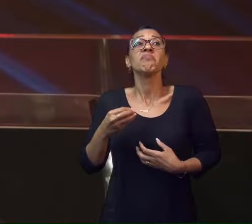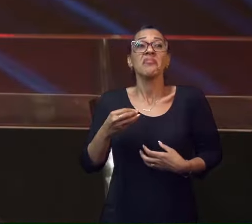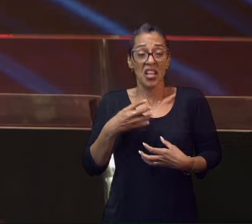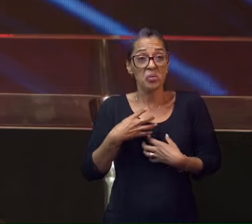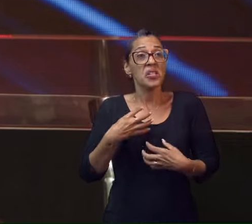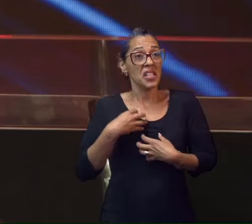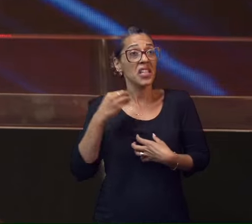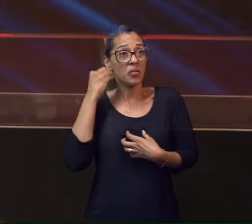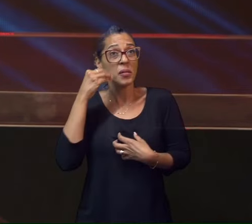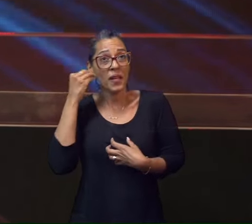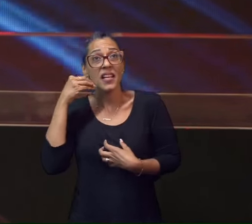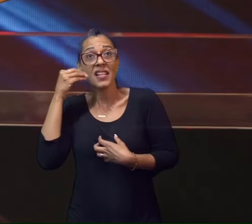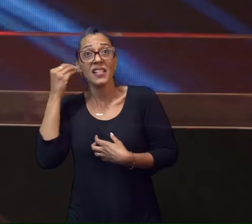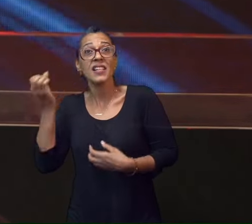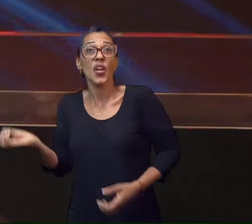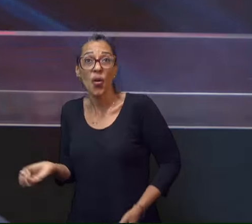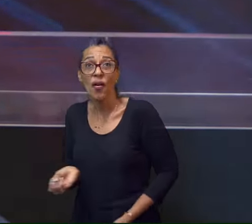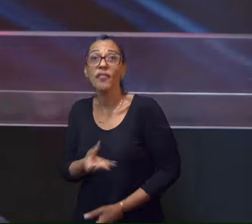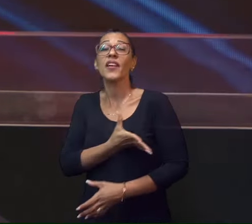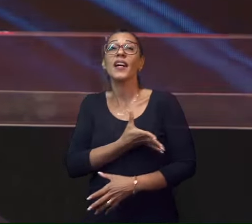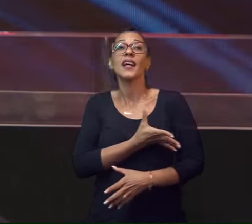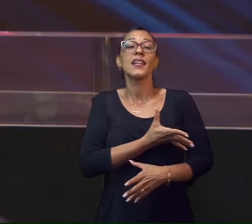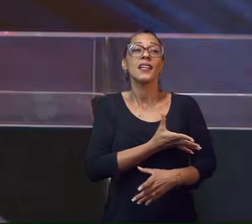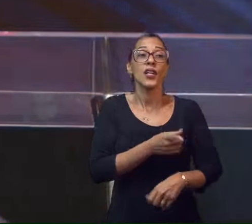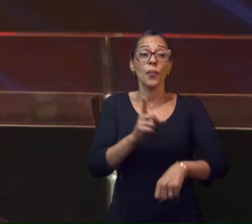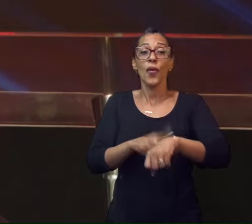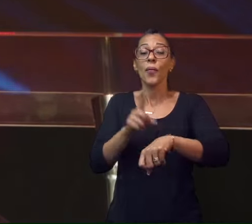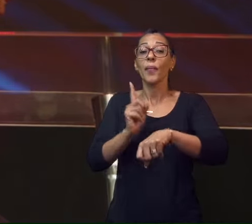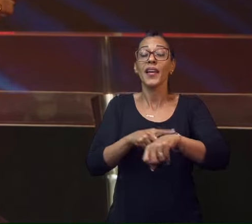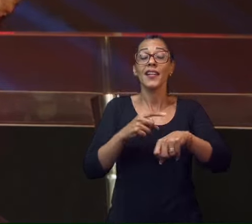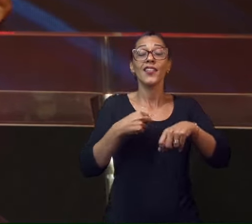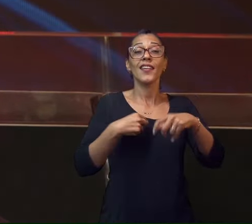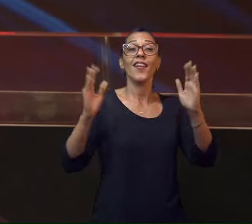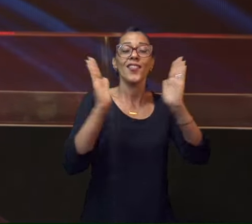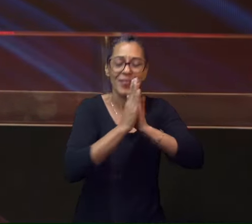quando eu começo a chorar